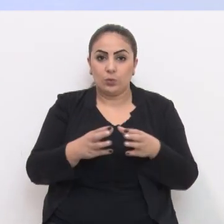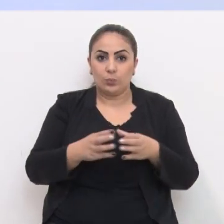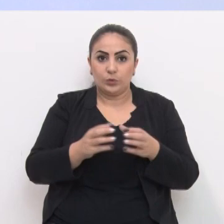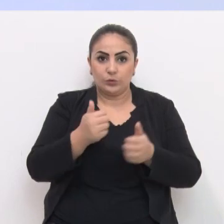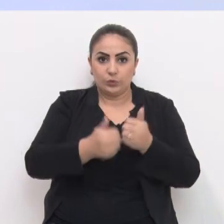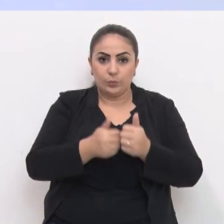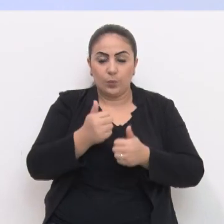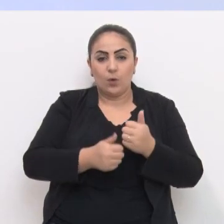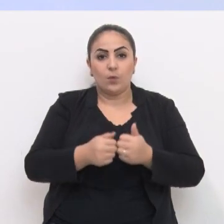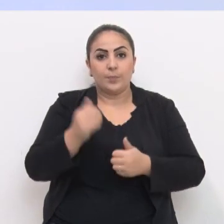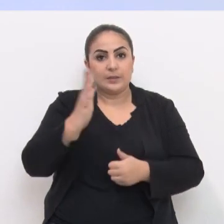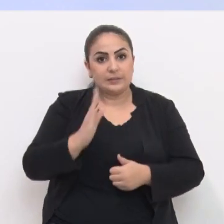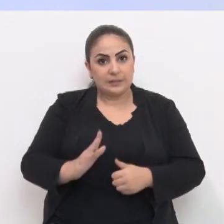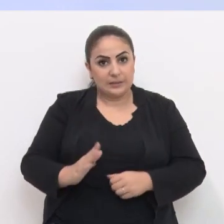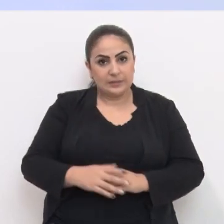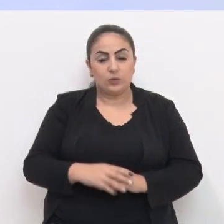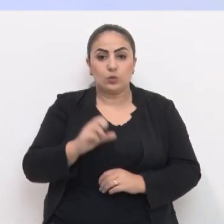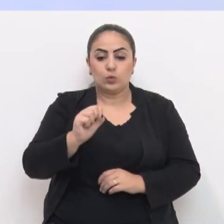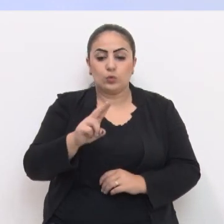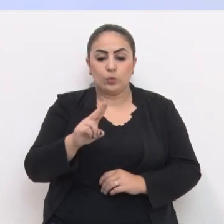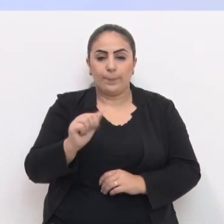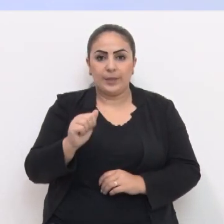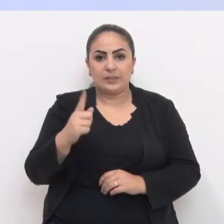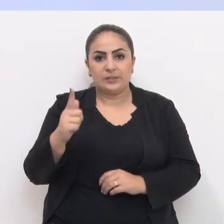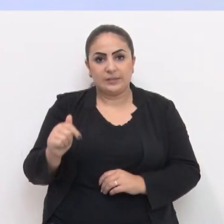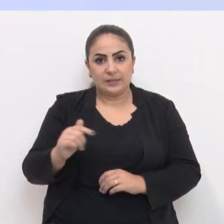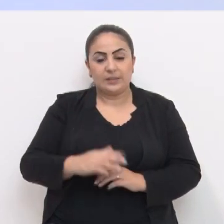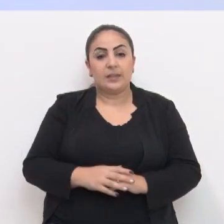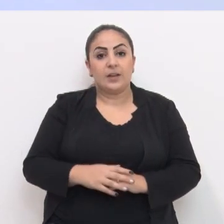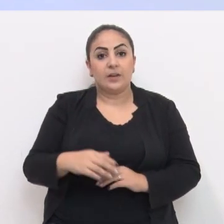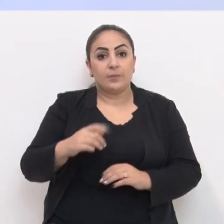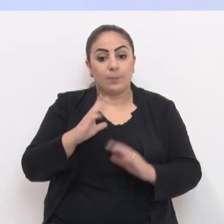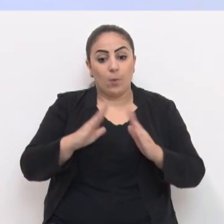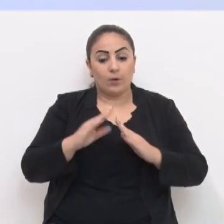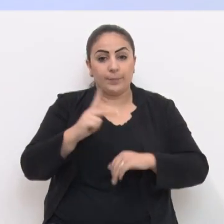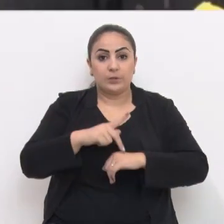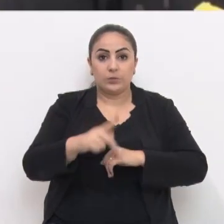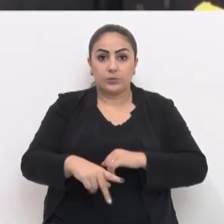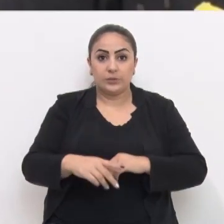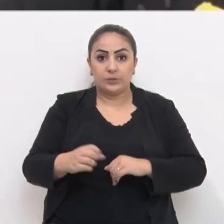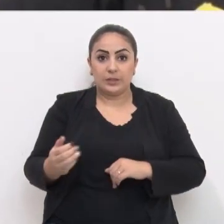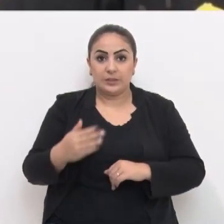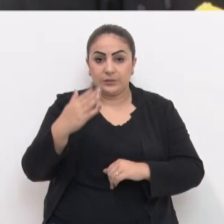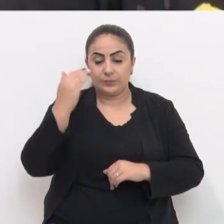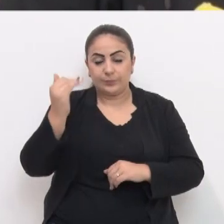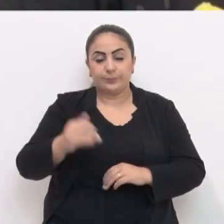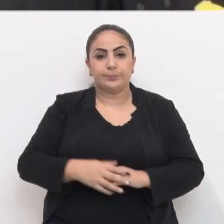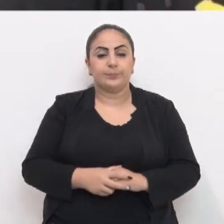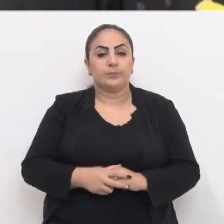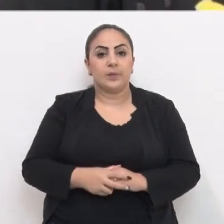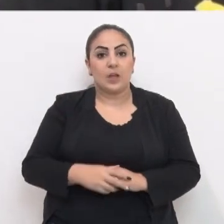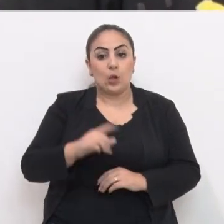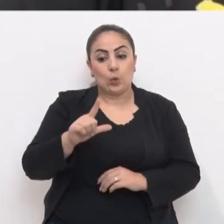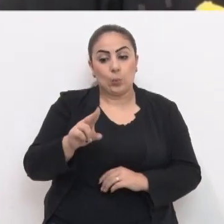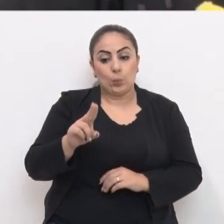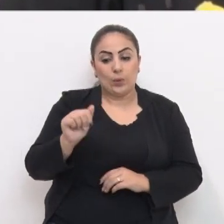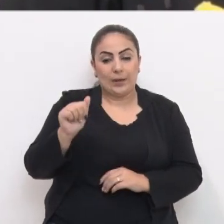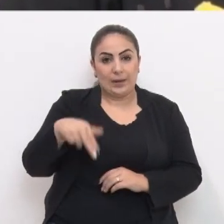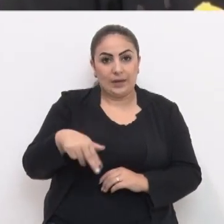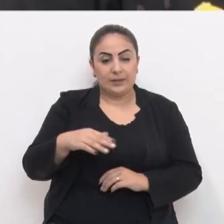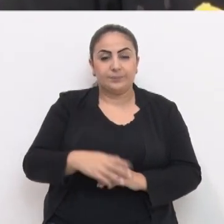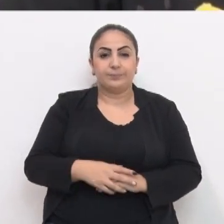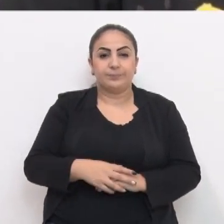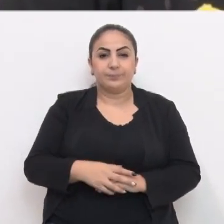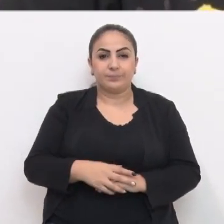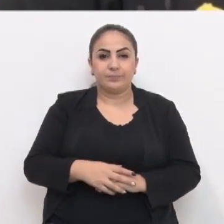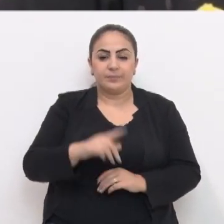que vive em Passo Fundo, é um dos talentos da nova geração do futebol. Luan Patrick é um dos zagueiros da